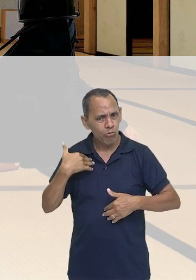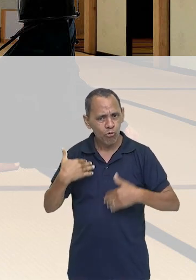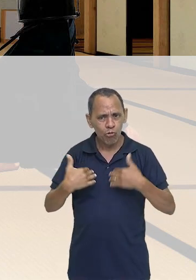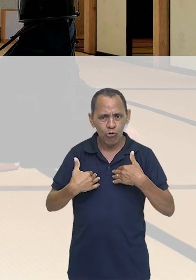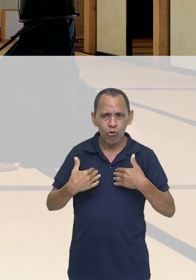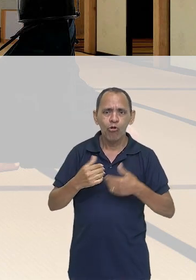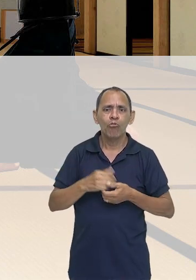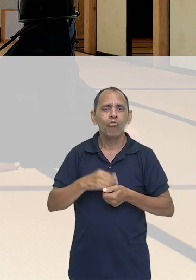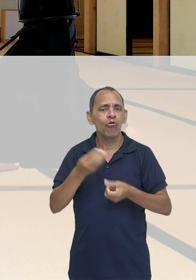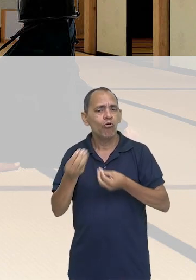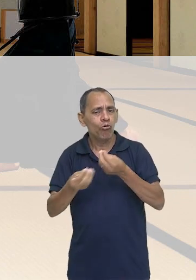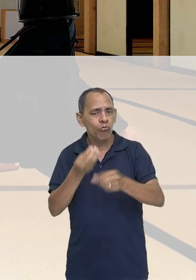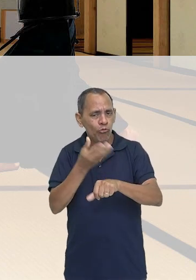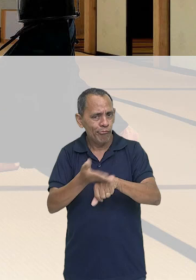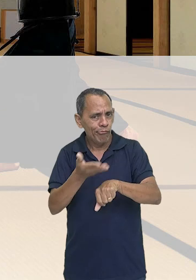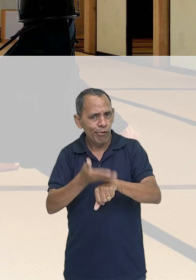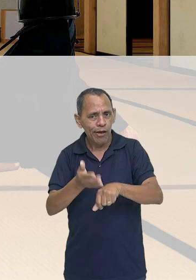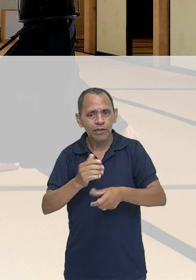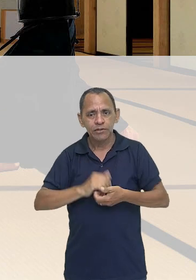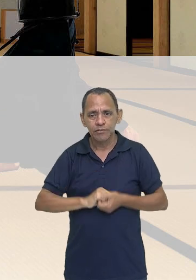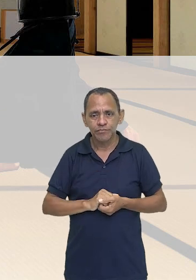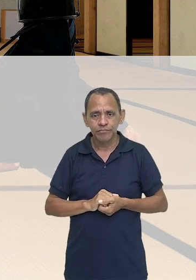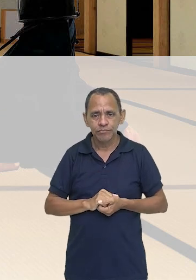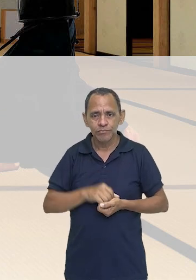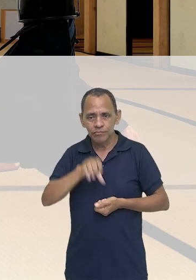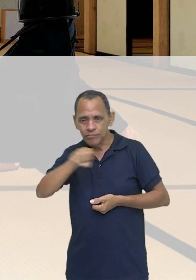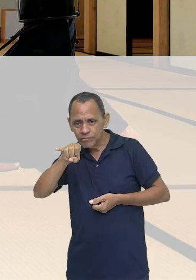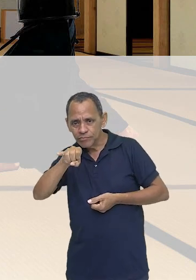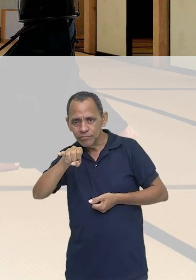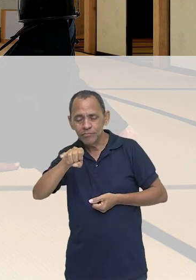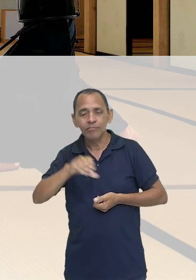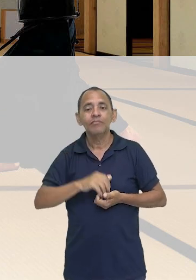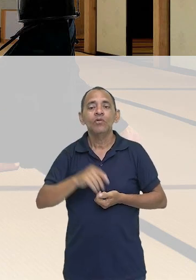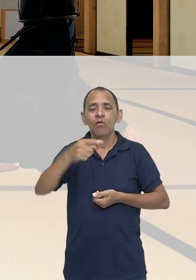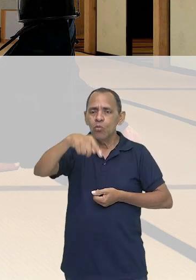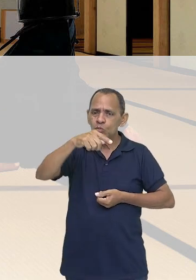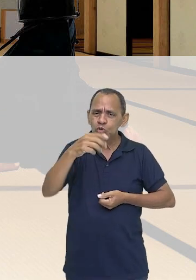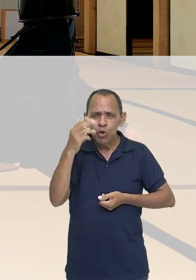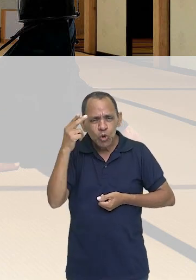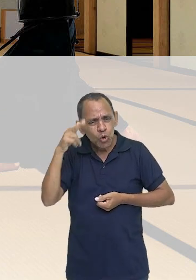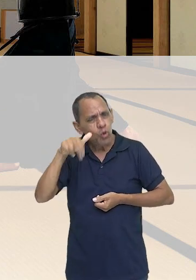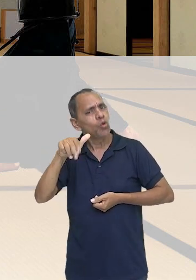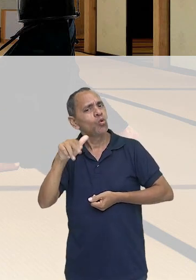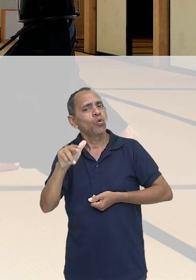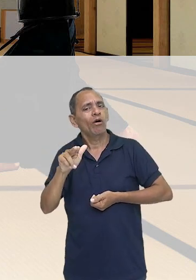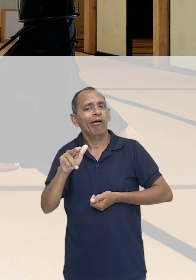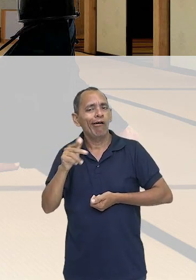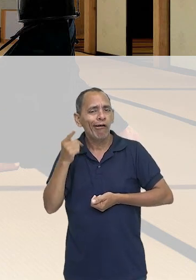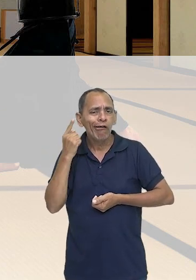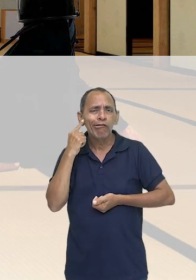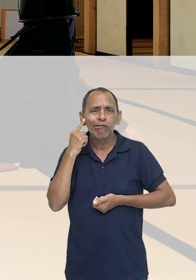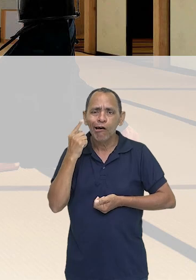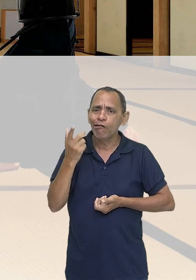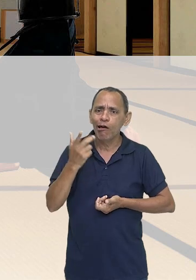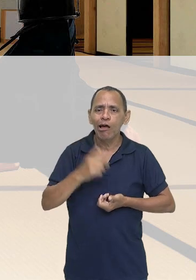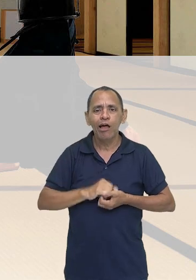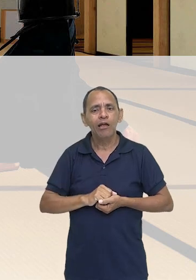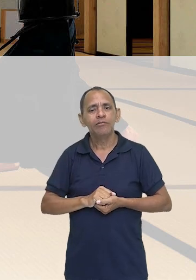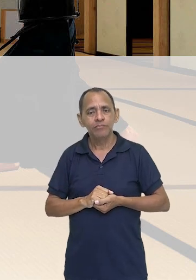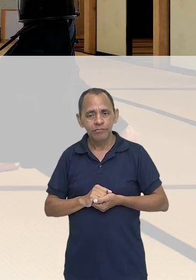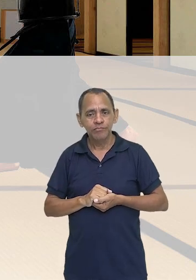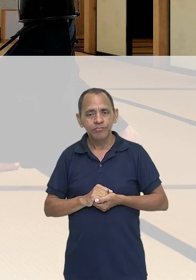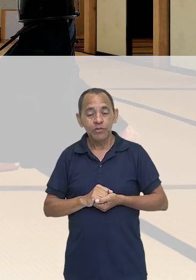é praticado? Se vocês nunca ouviram falar, não tem problema, porque na aula de hoje nós iremos estudar sobre